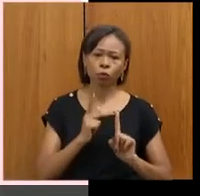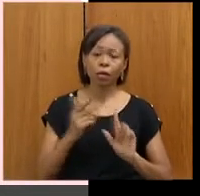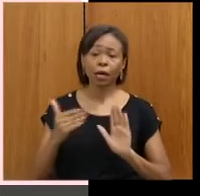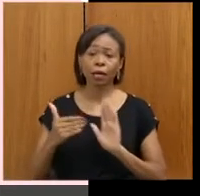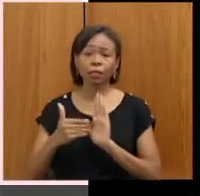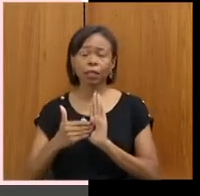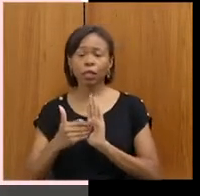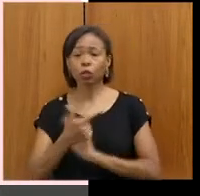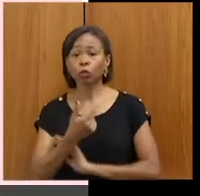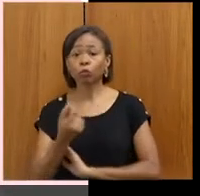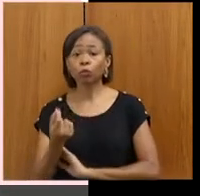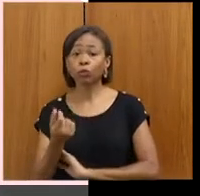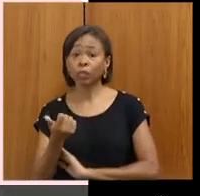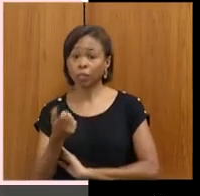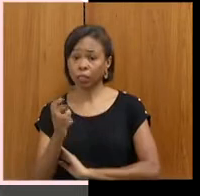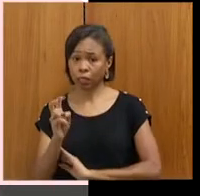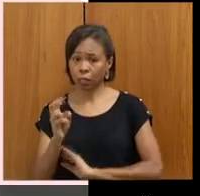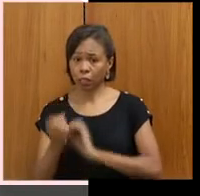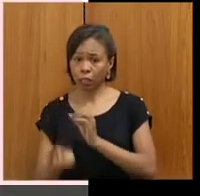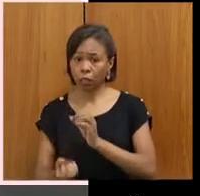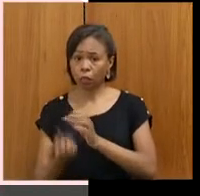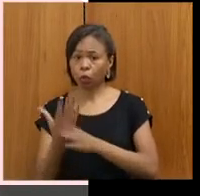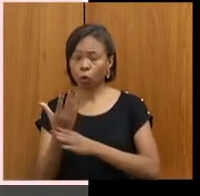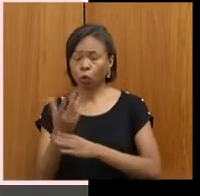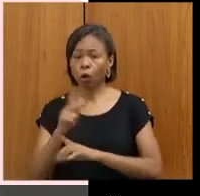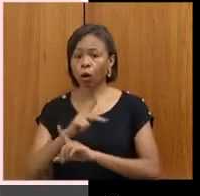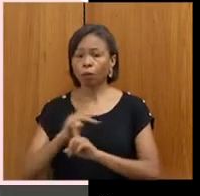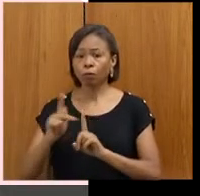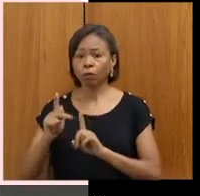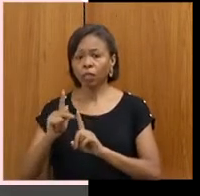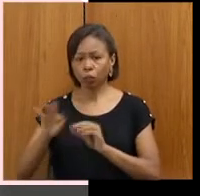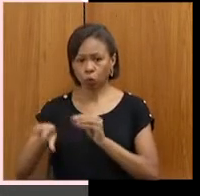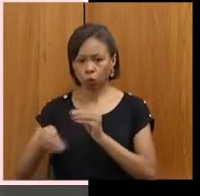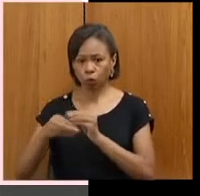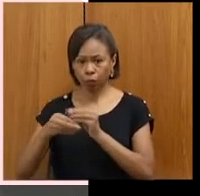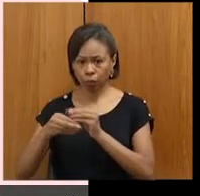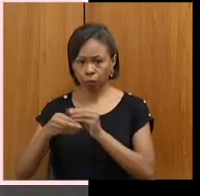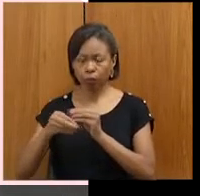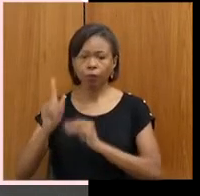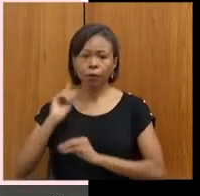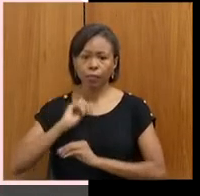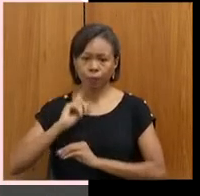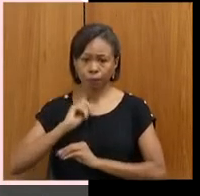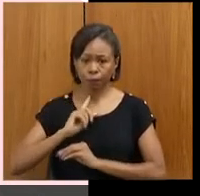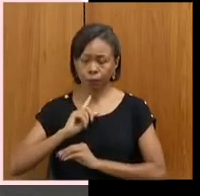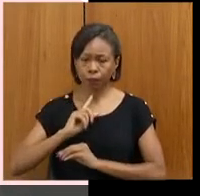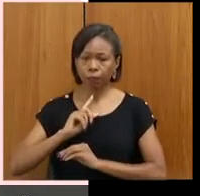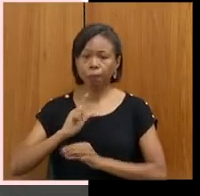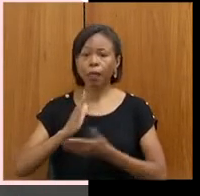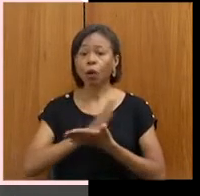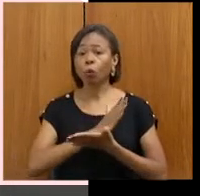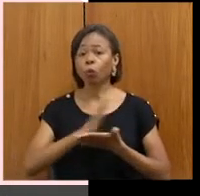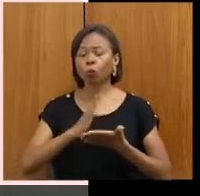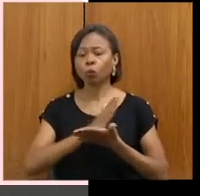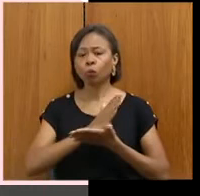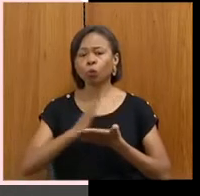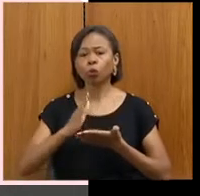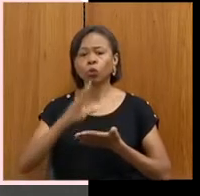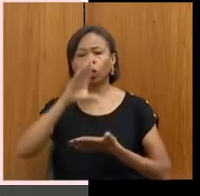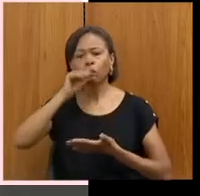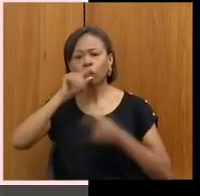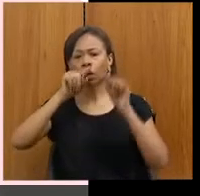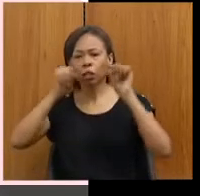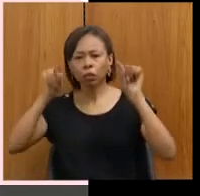até 2015 quando foi implantada a previdência complementar no estado é alguns servidores é